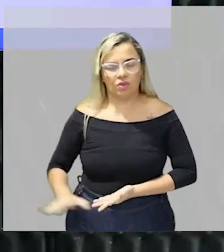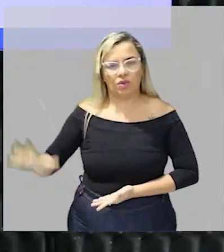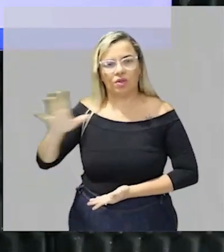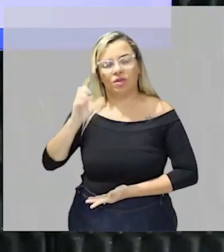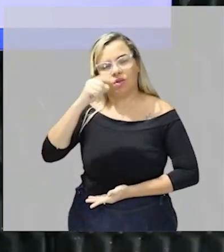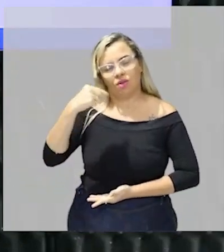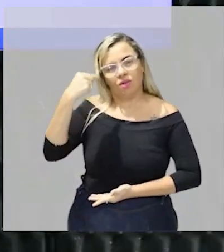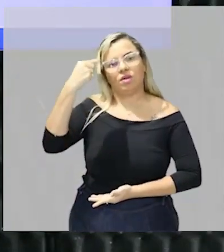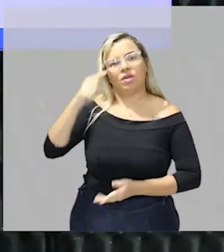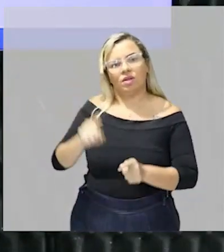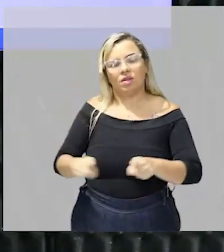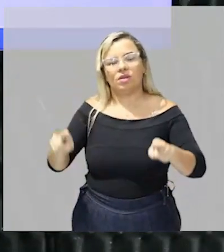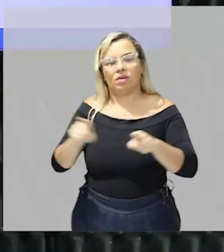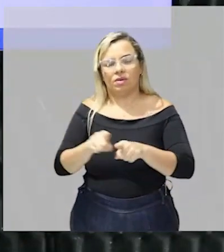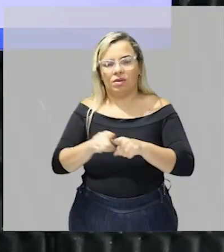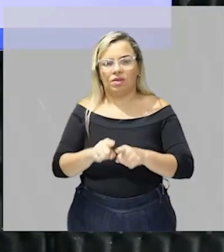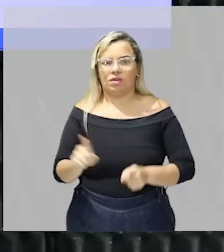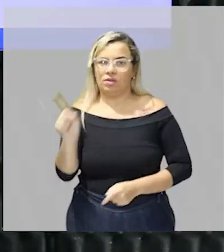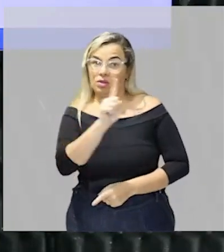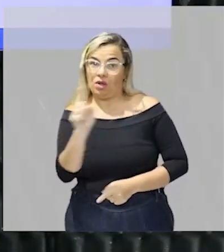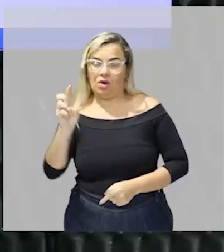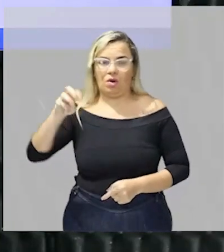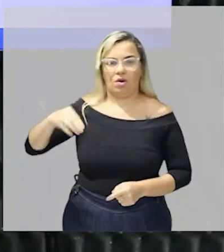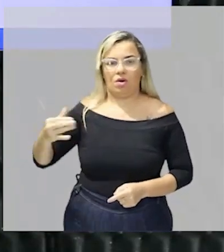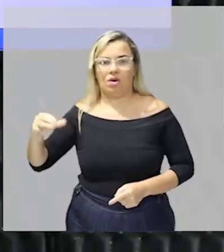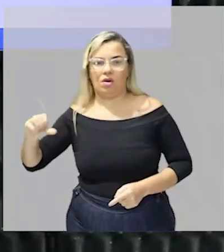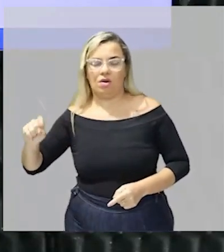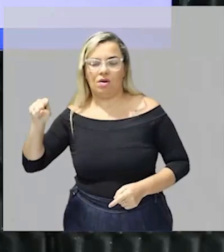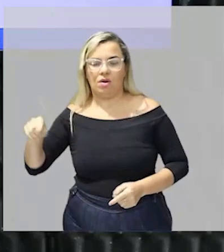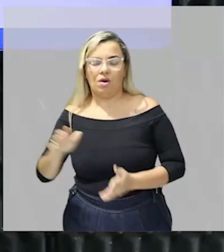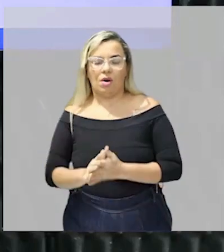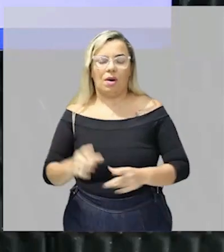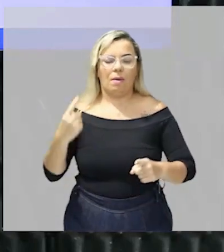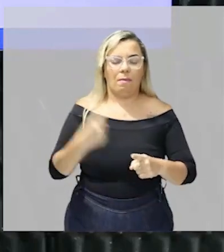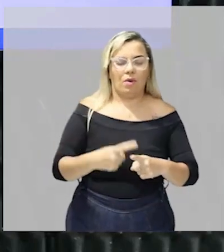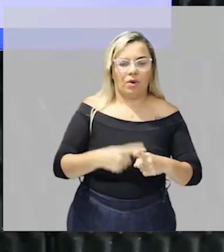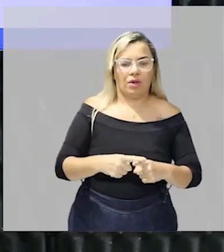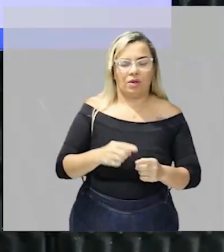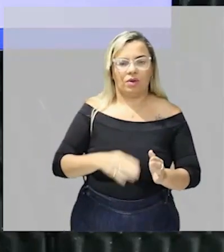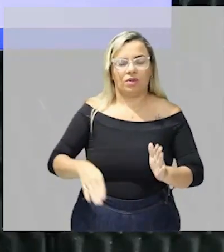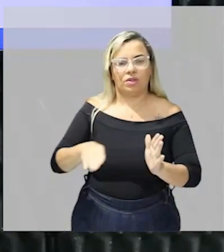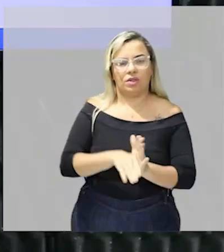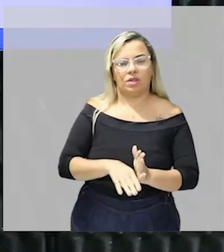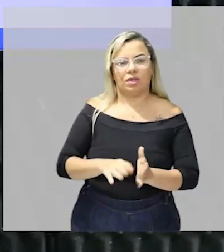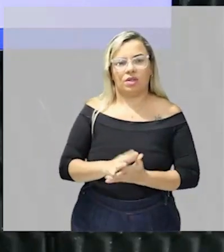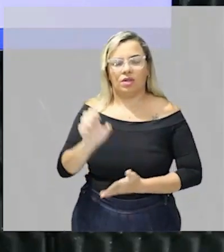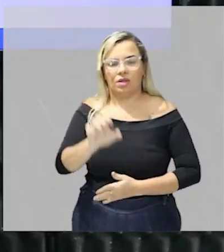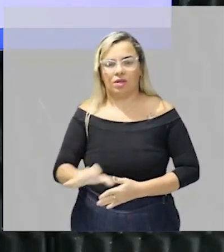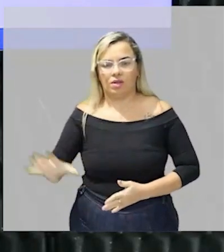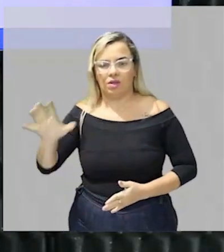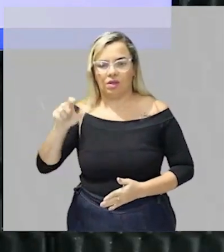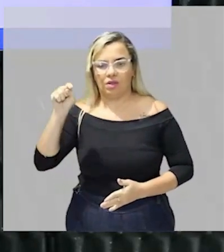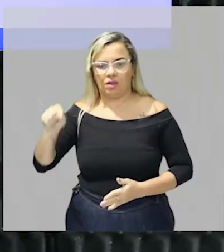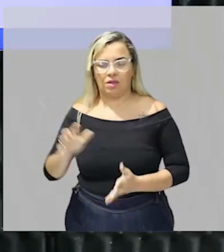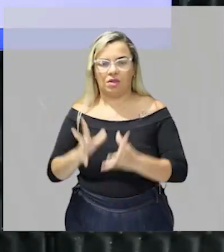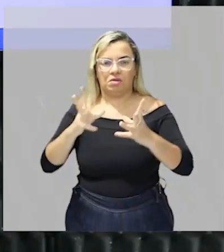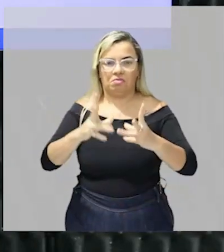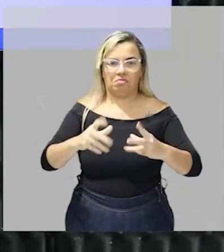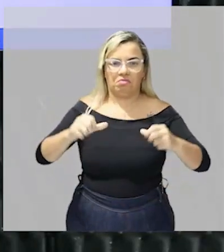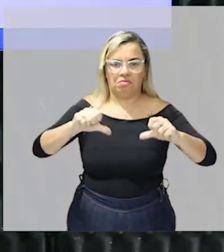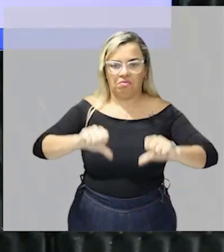não a América dos maias, porque quando os europeus chegaram, os maias já estavam praticamente o quê? Em